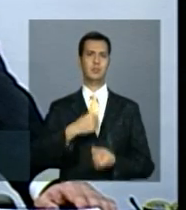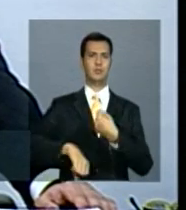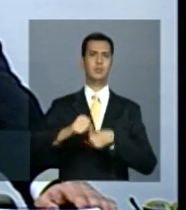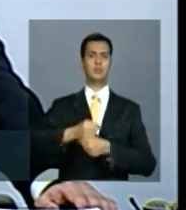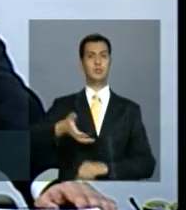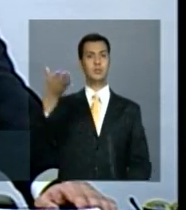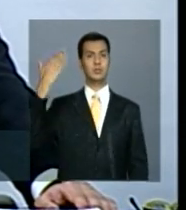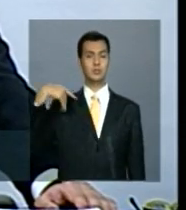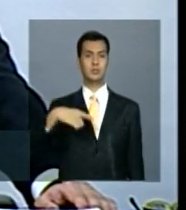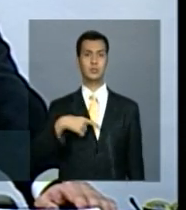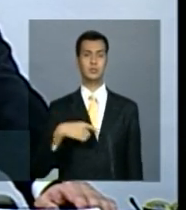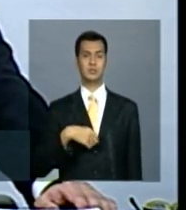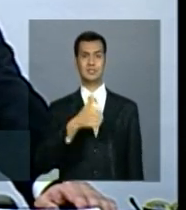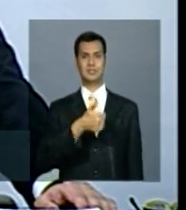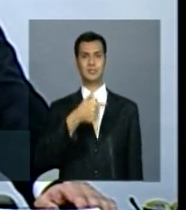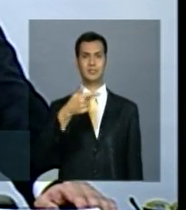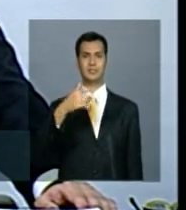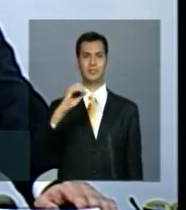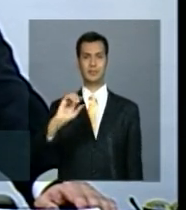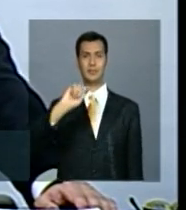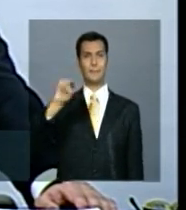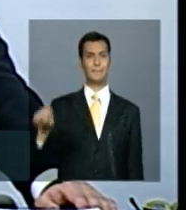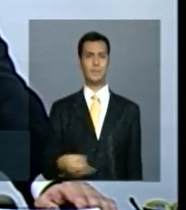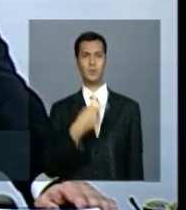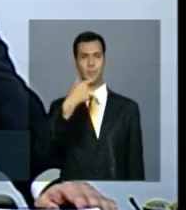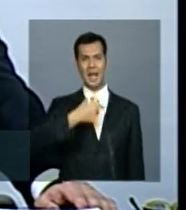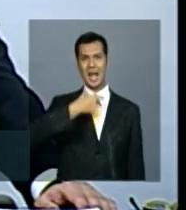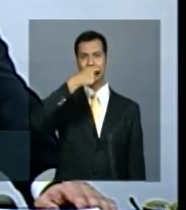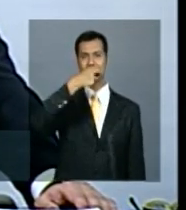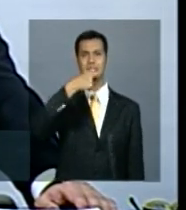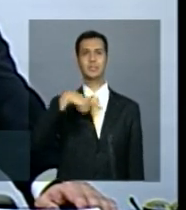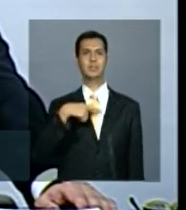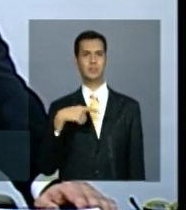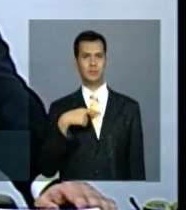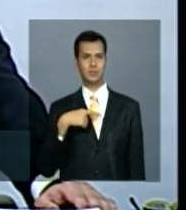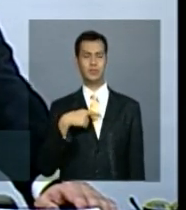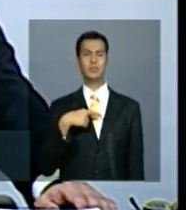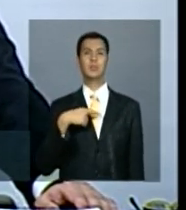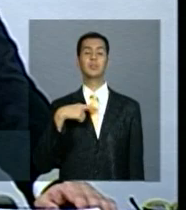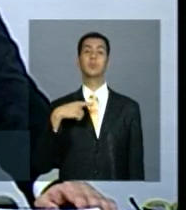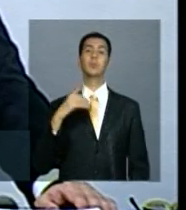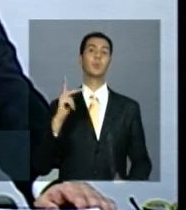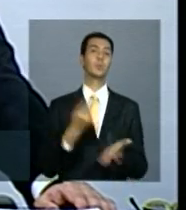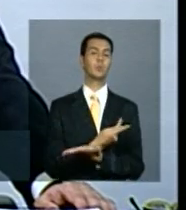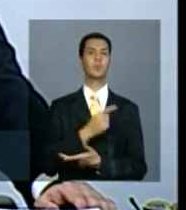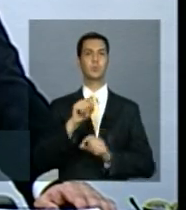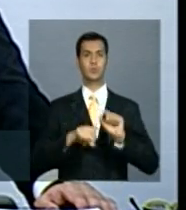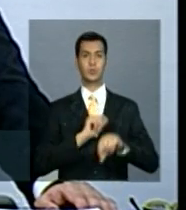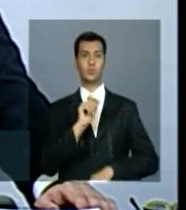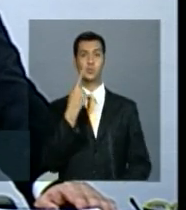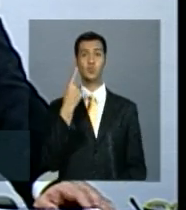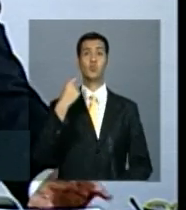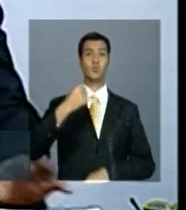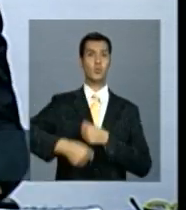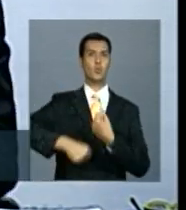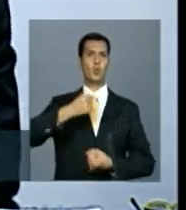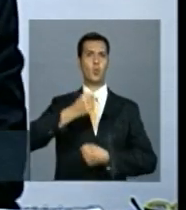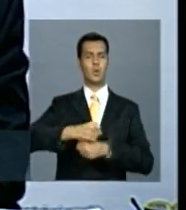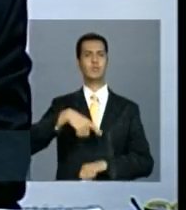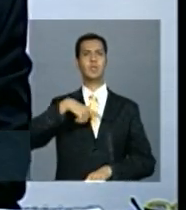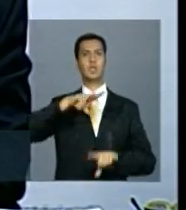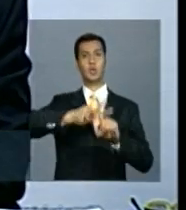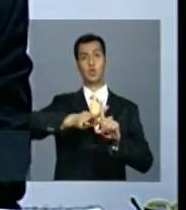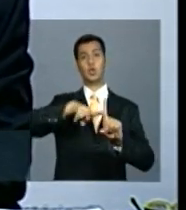Sistema Único de Saúde 170.000 próteses dentárias então isso significa em um ano dobrar a